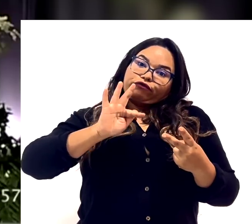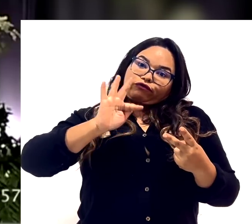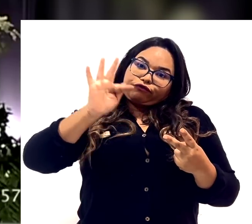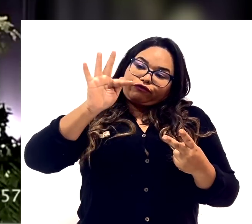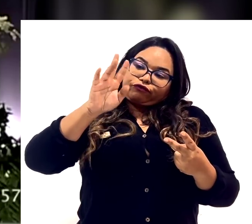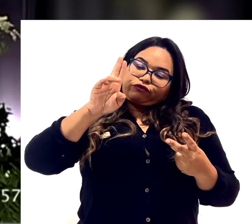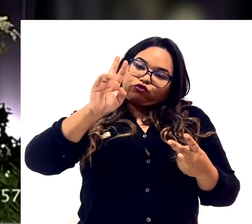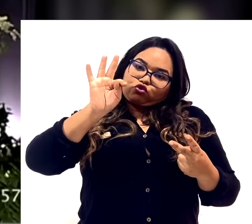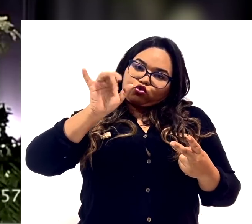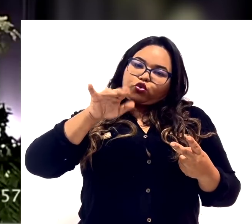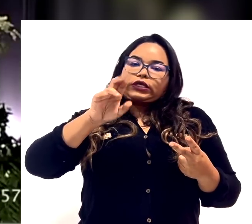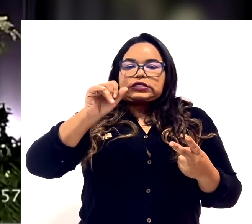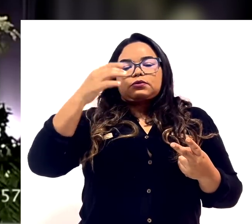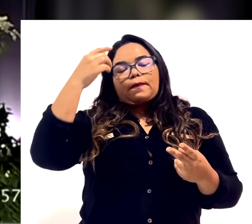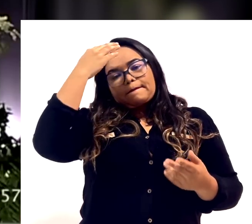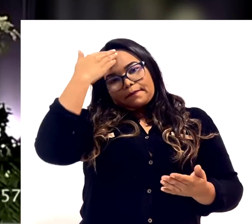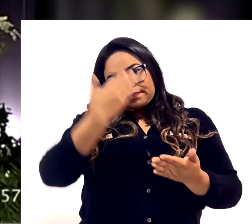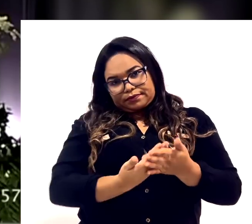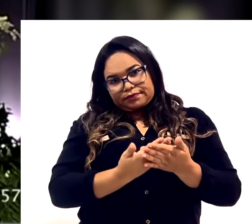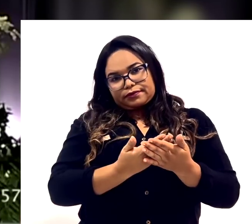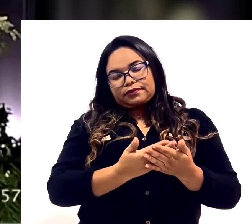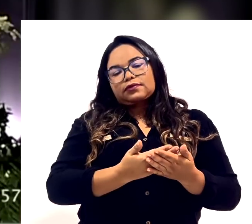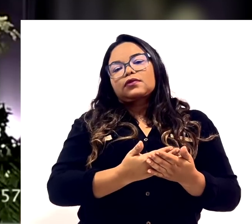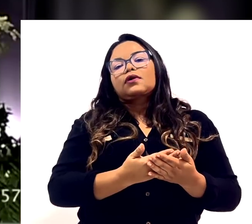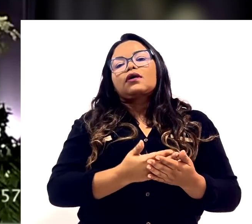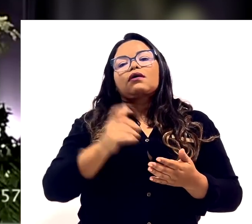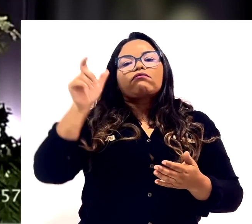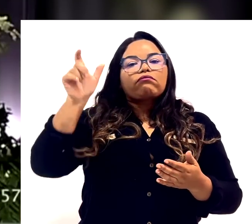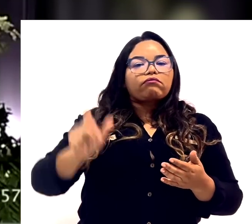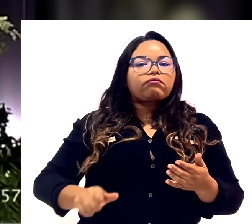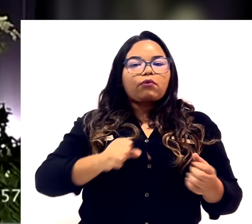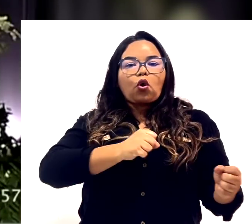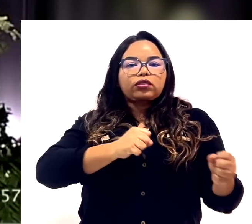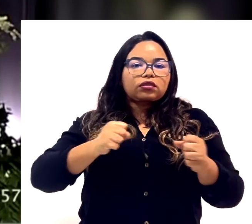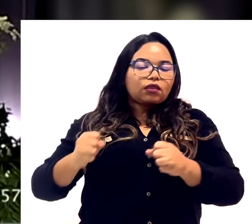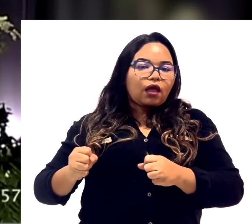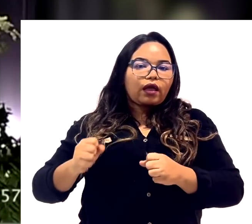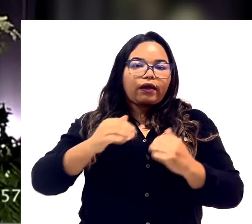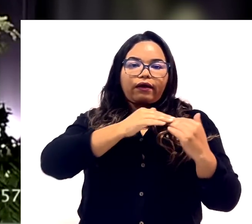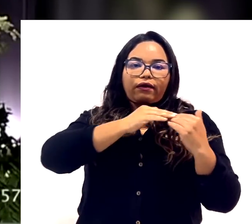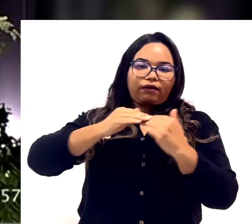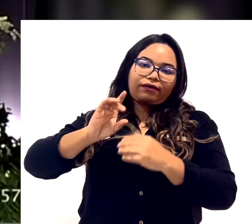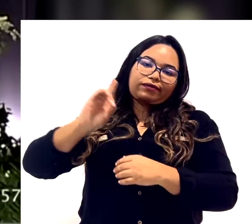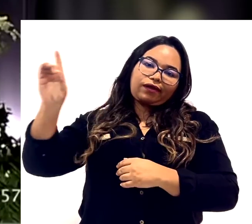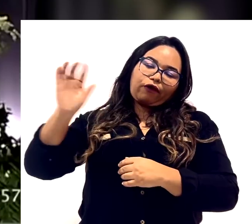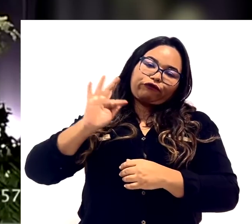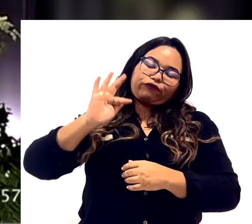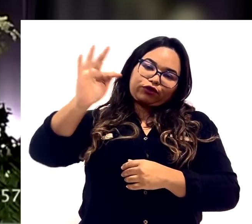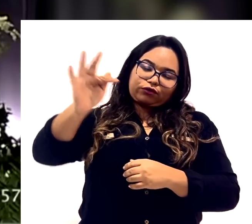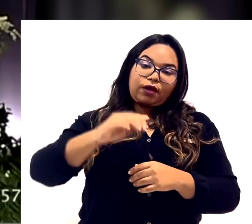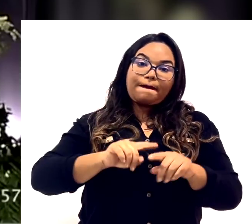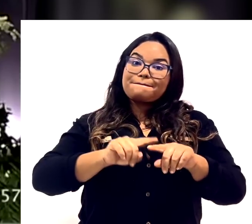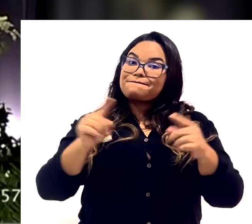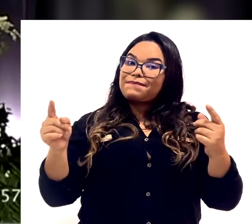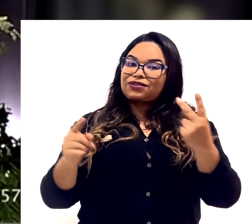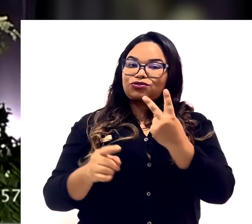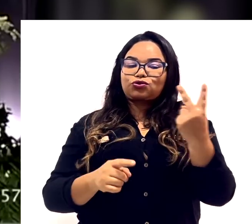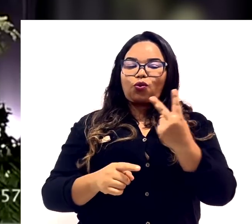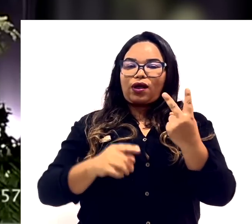arrebatada. E nenhuma das duas doutrinas é bíblica, porque as duas violam Daniel capítulo 7,